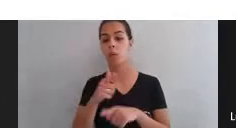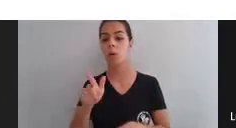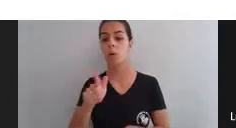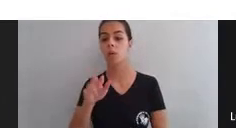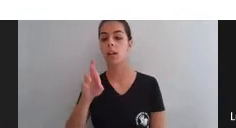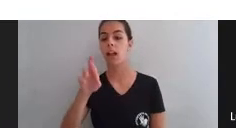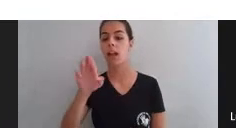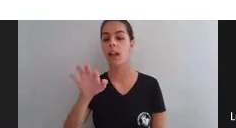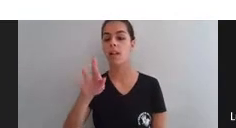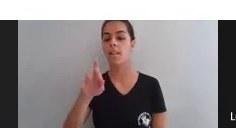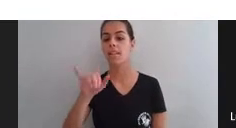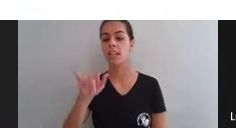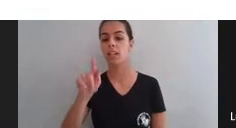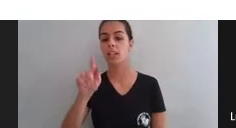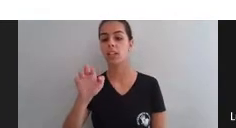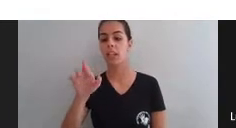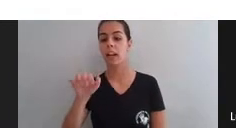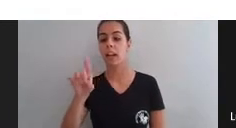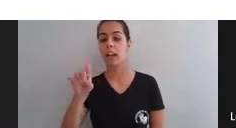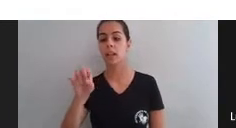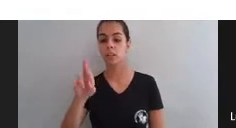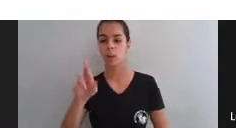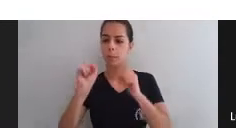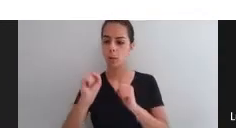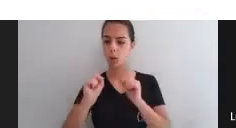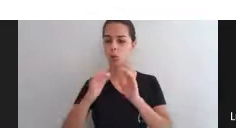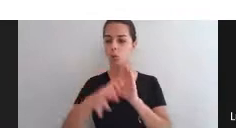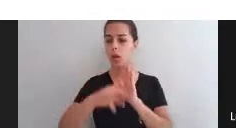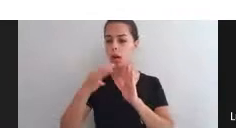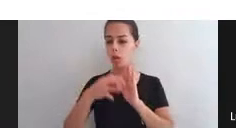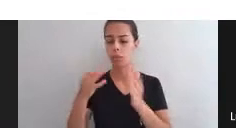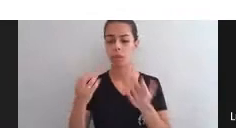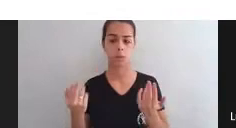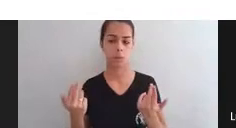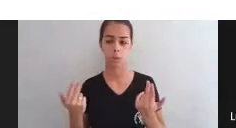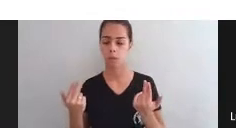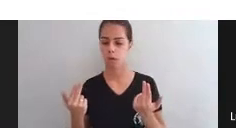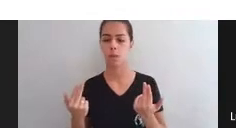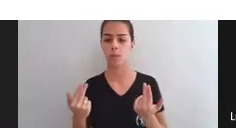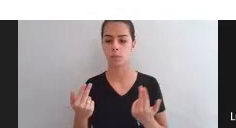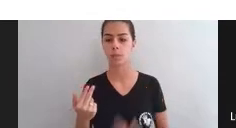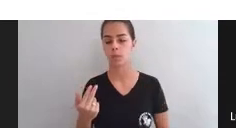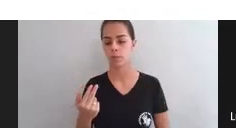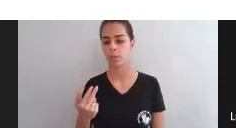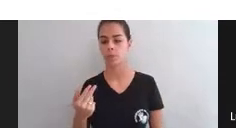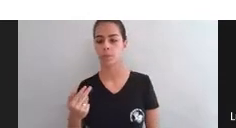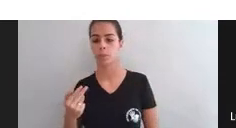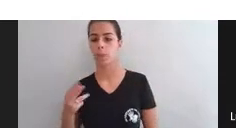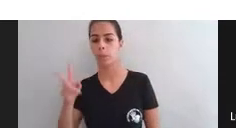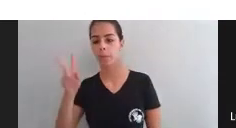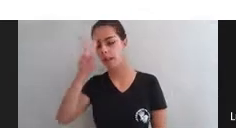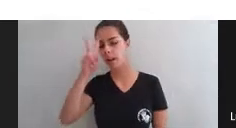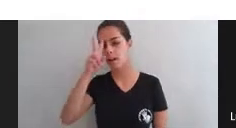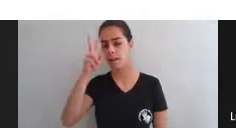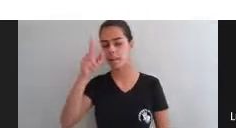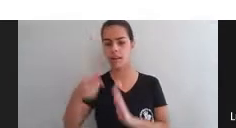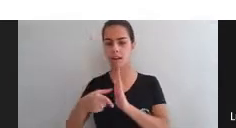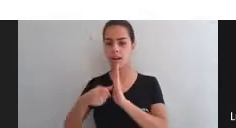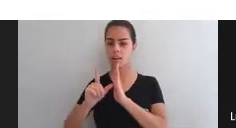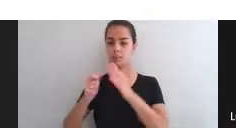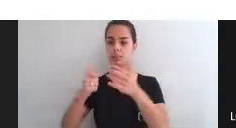refrigerador da segunda lei. Você pode usar o mesmo argumento, inclusive, lembrando do que a gente fez